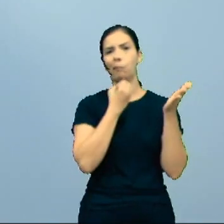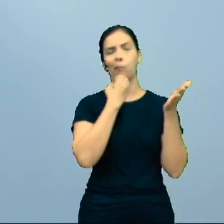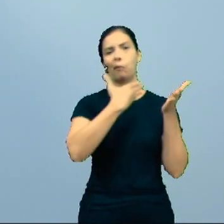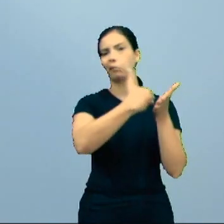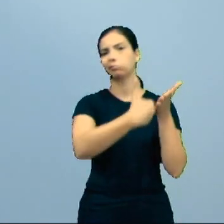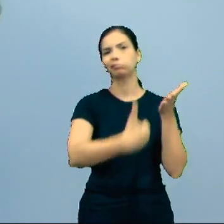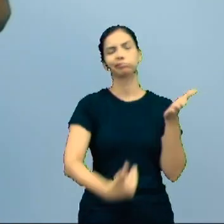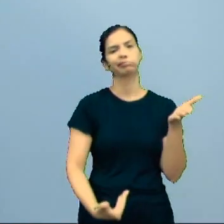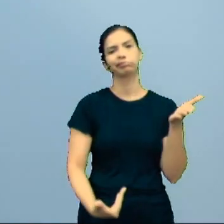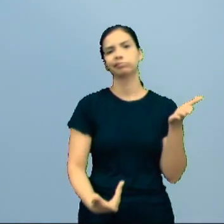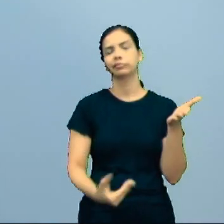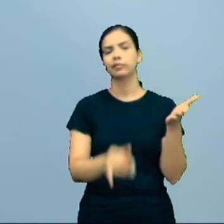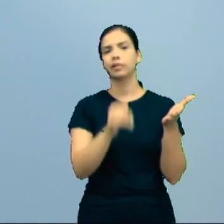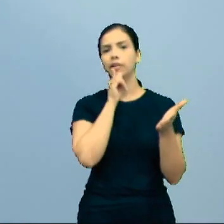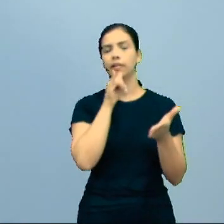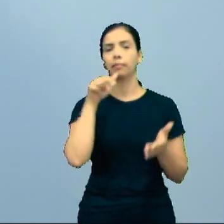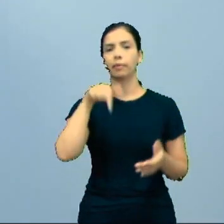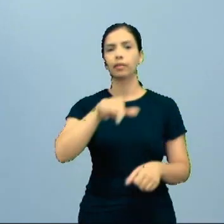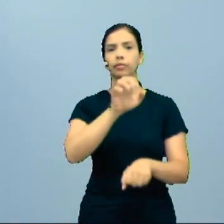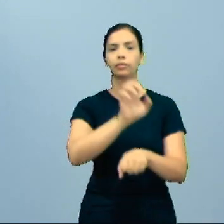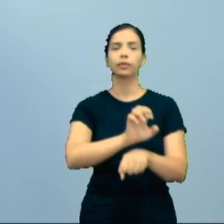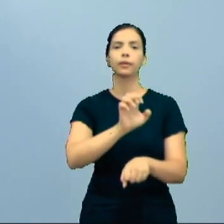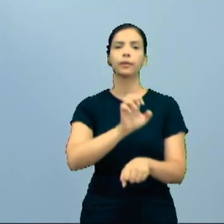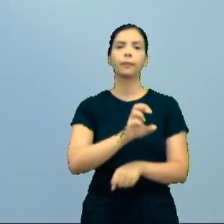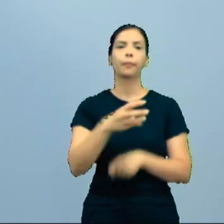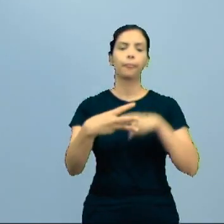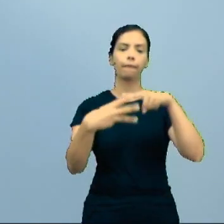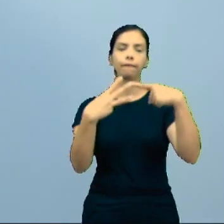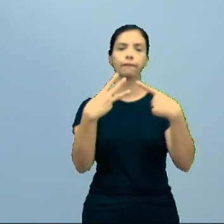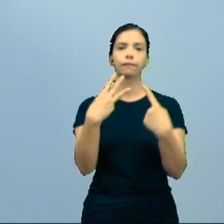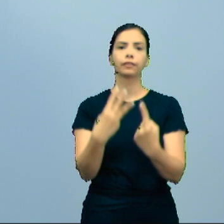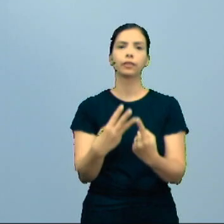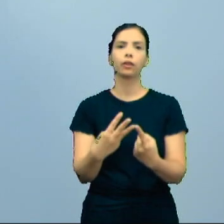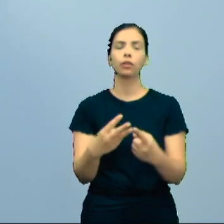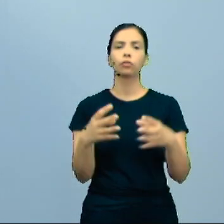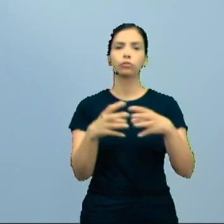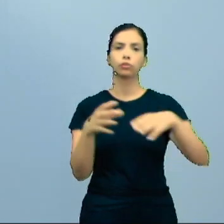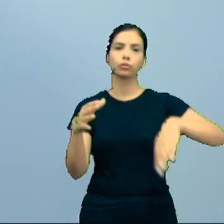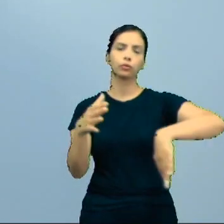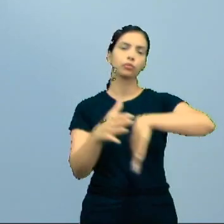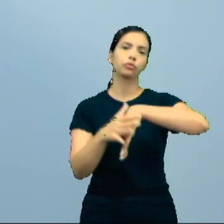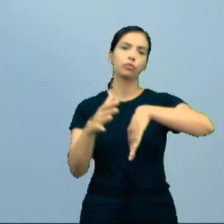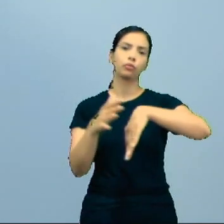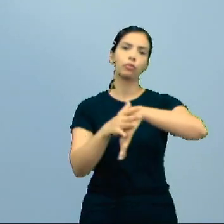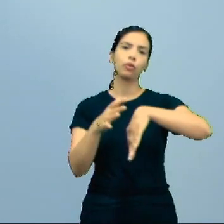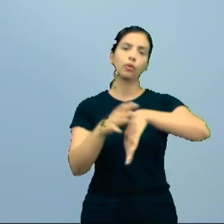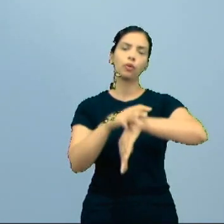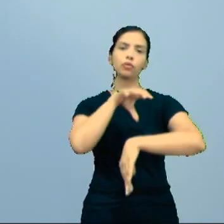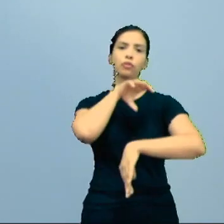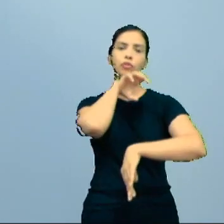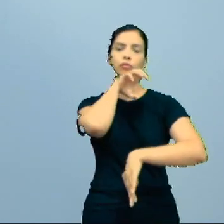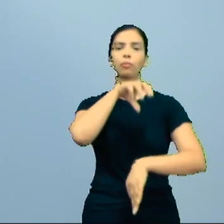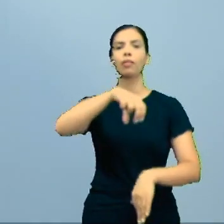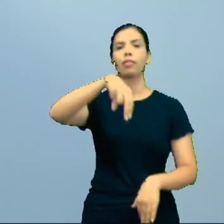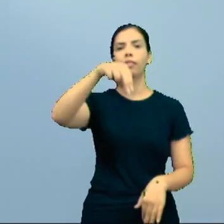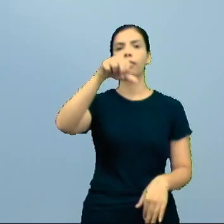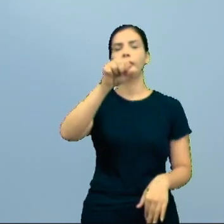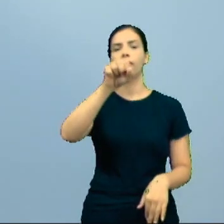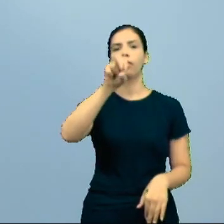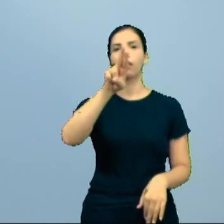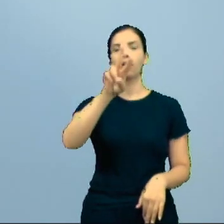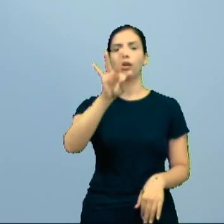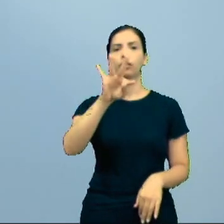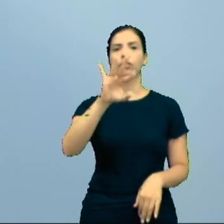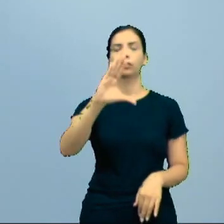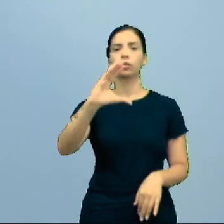Imagina aqui, por exemplo, no nosso estado. A gente tem os 3 clubes da capital mais conhecidos, que são o Sport e Náutico Santa Cruz, e quantos outros